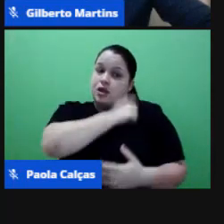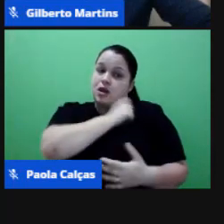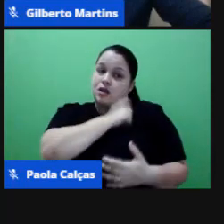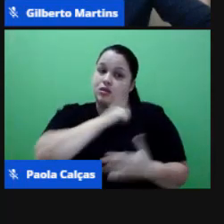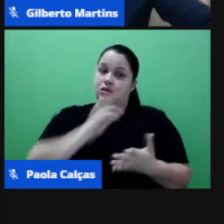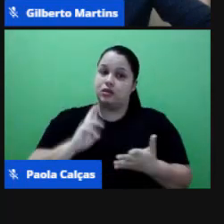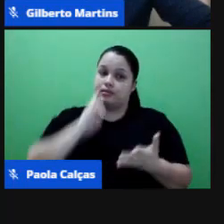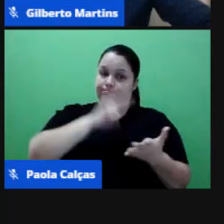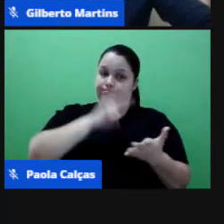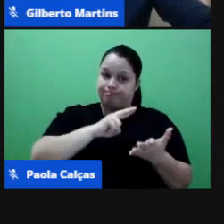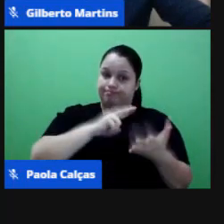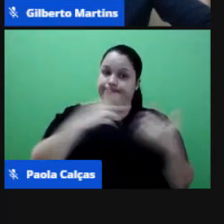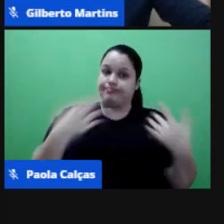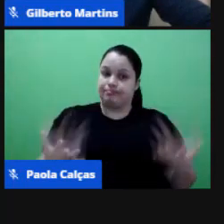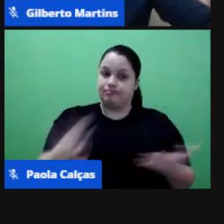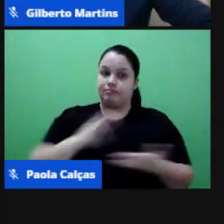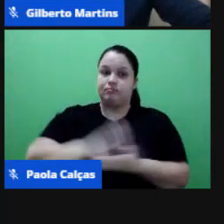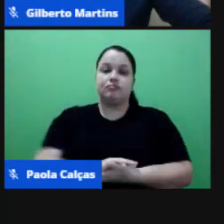Pode dar continuidade.